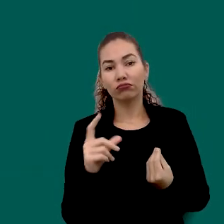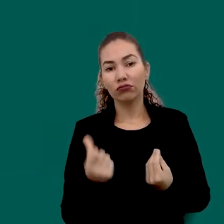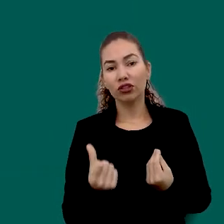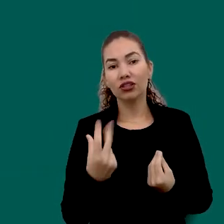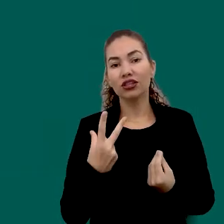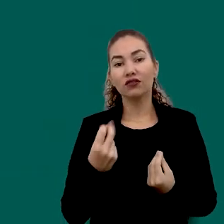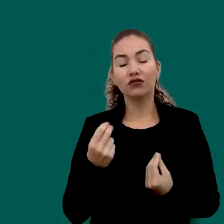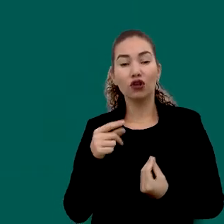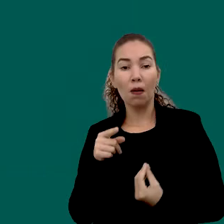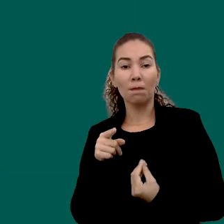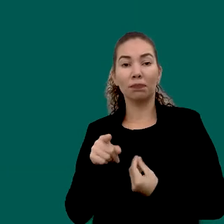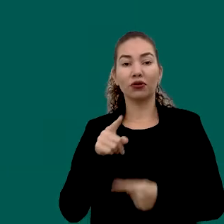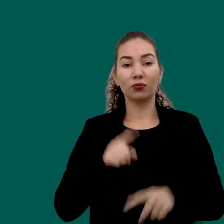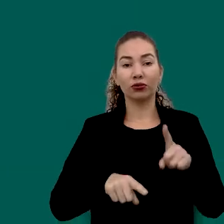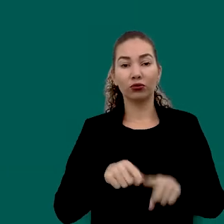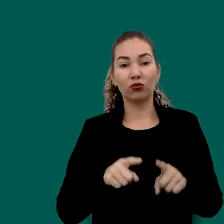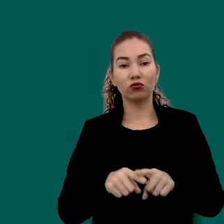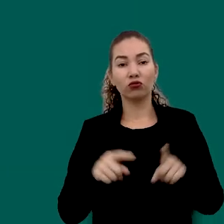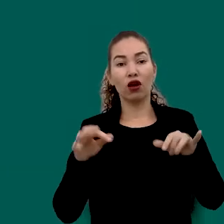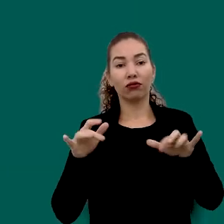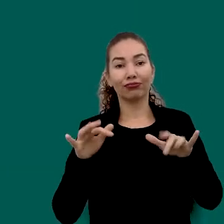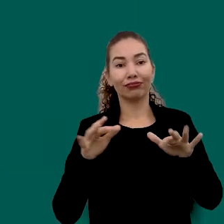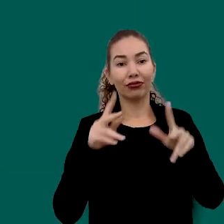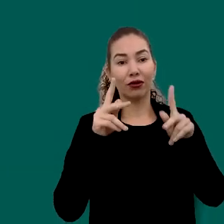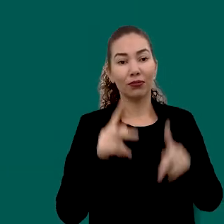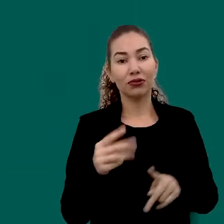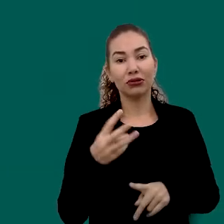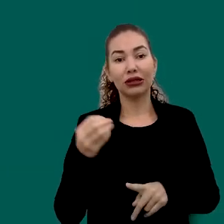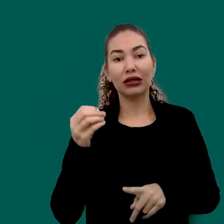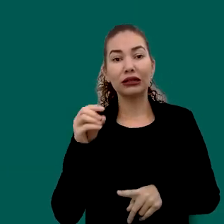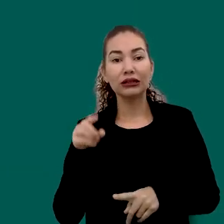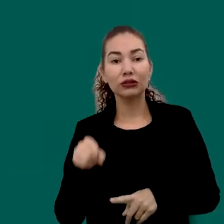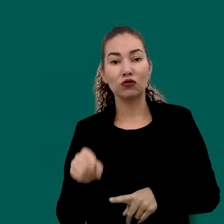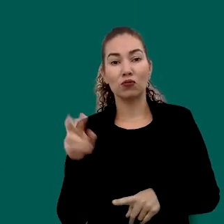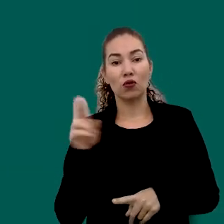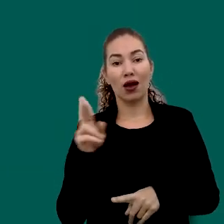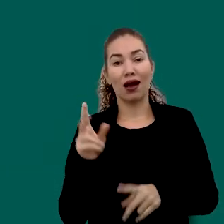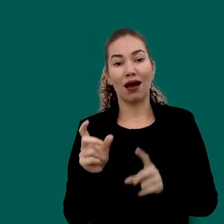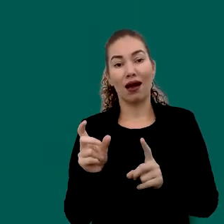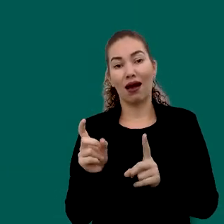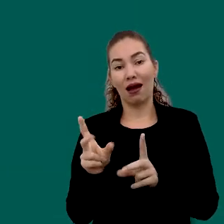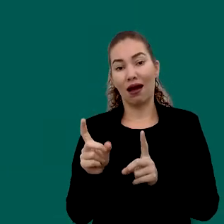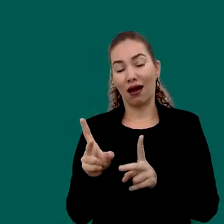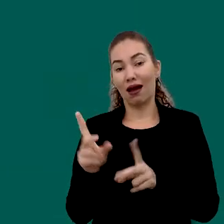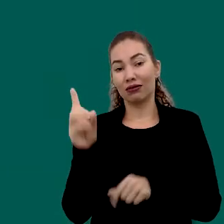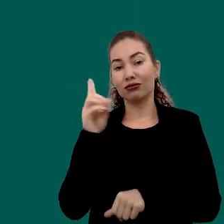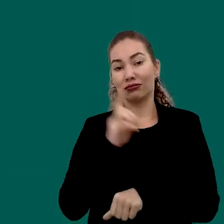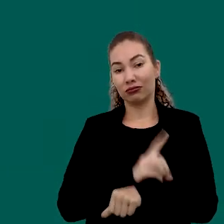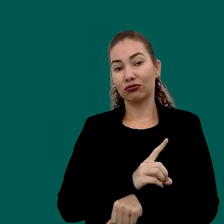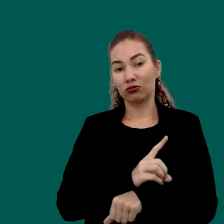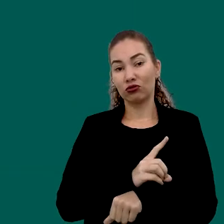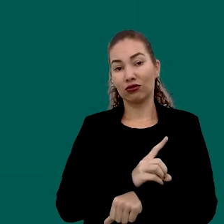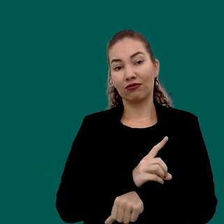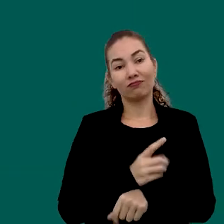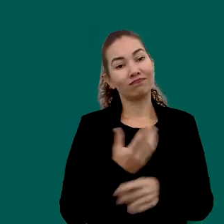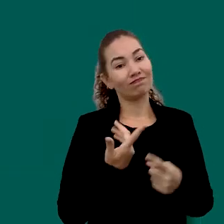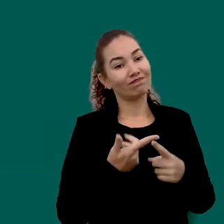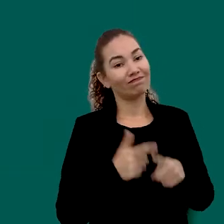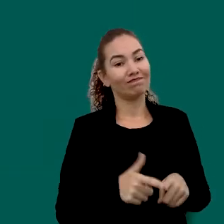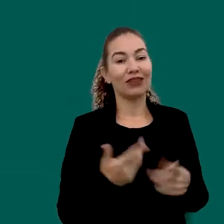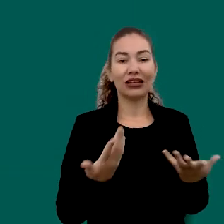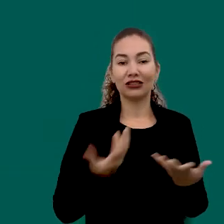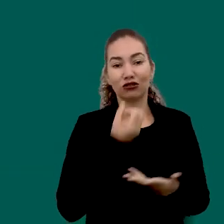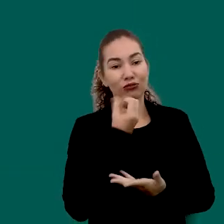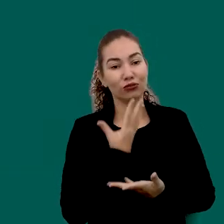mil produtos, cheio de gente, vendendo 300 mil num dia, pensa que o varejo é uma mina de dinheiro, mas a margem de resultado do varejo é muito baixa.